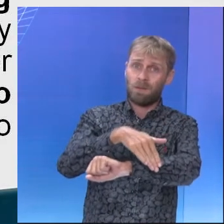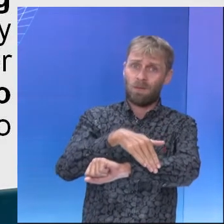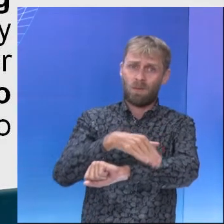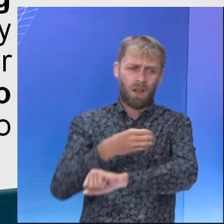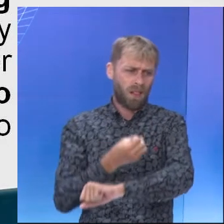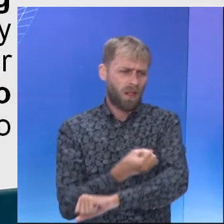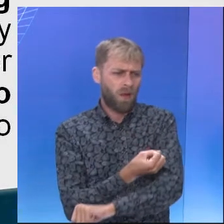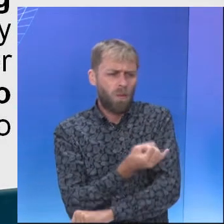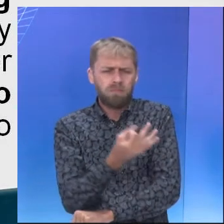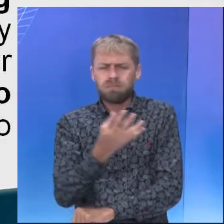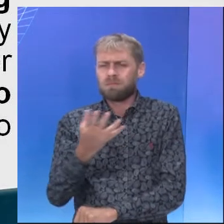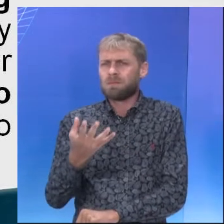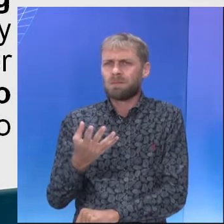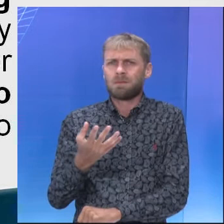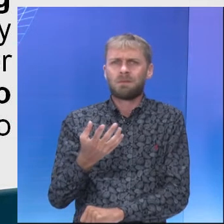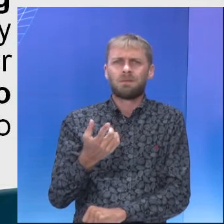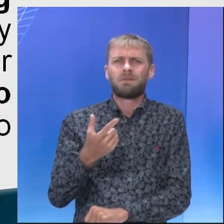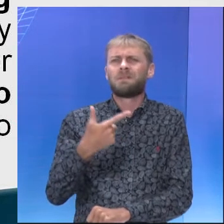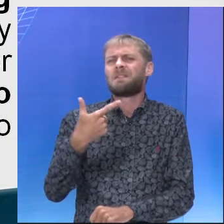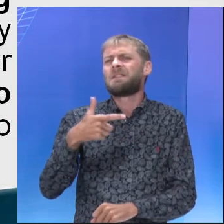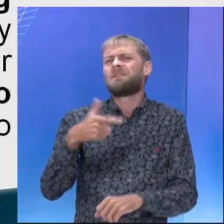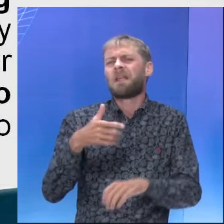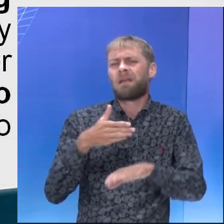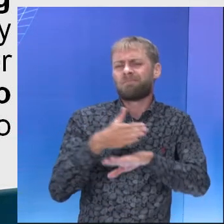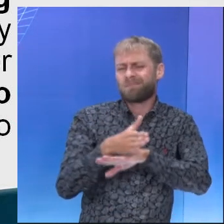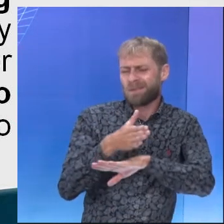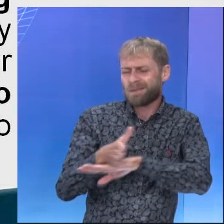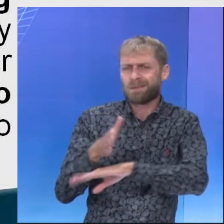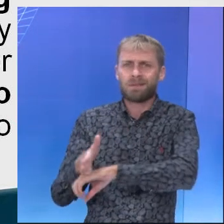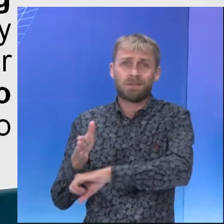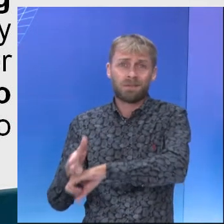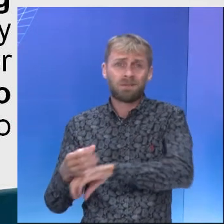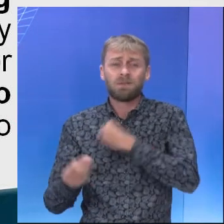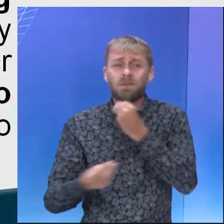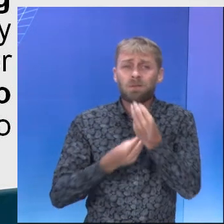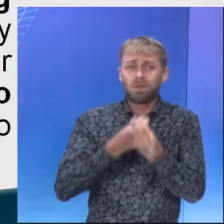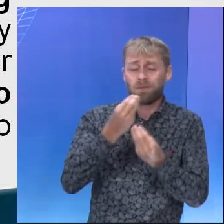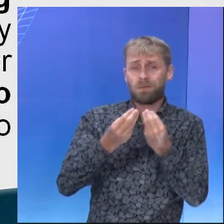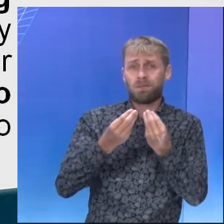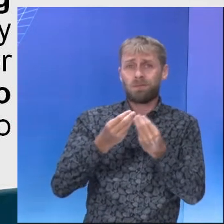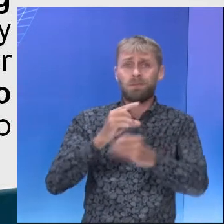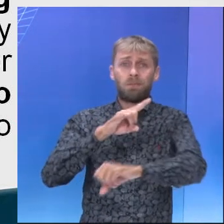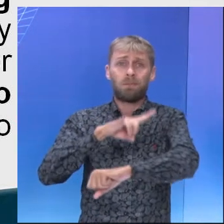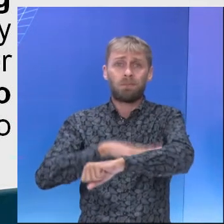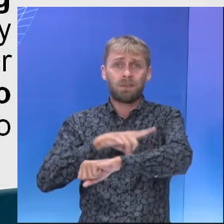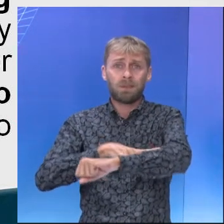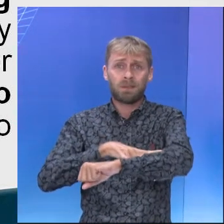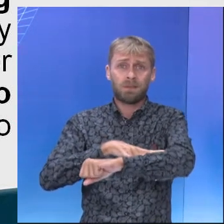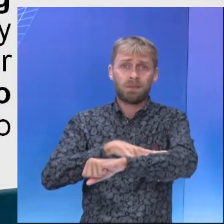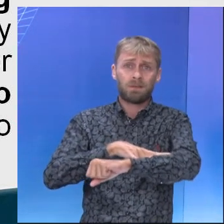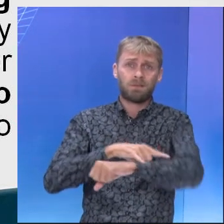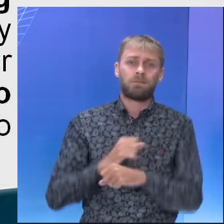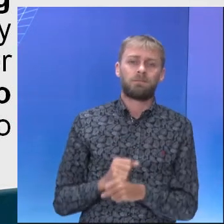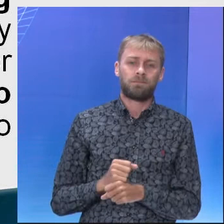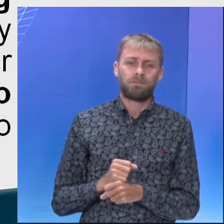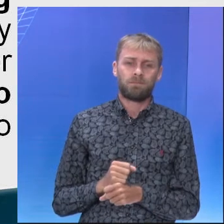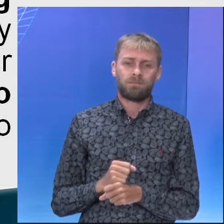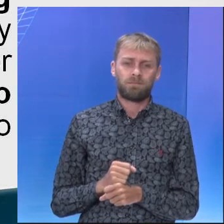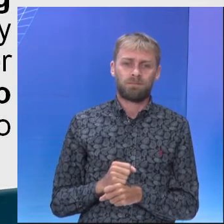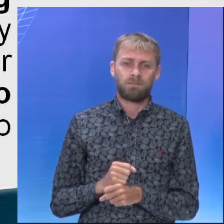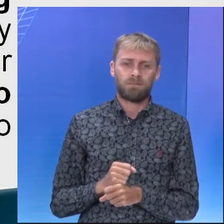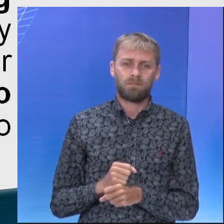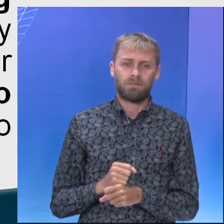essa quantidade de pessoas lá, eles têm pouco ou nenhum acesso a banheiros.